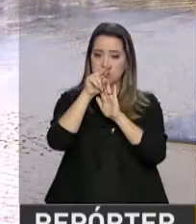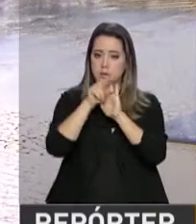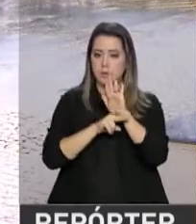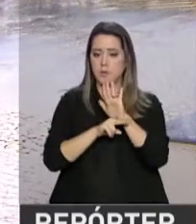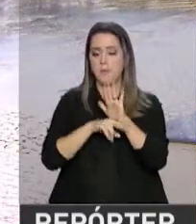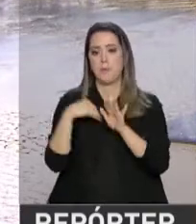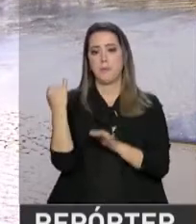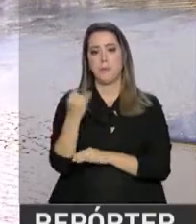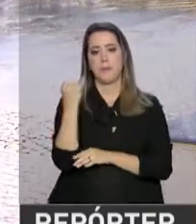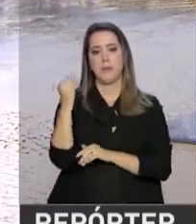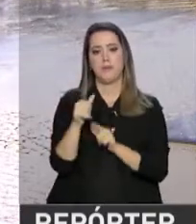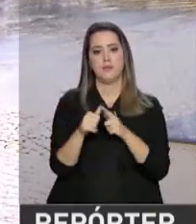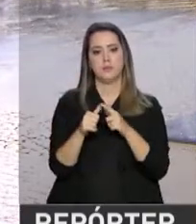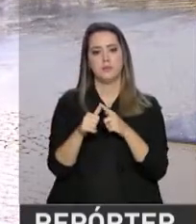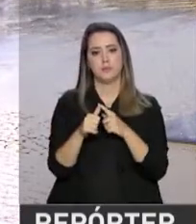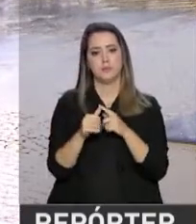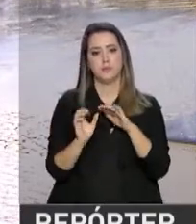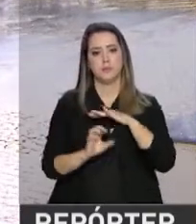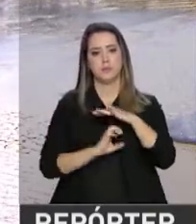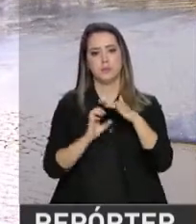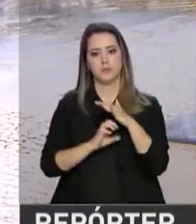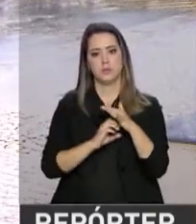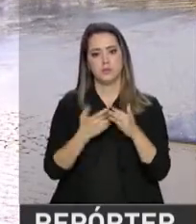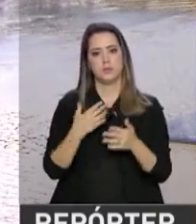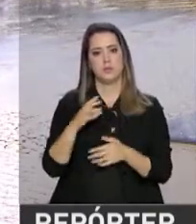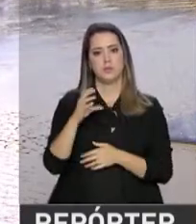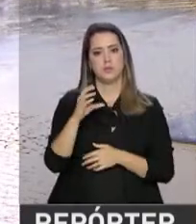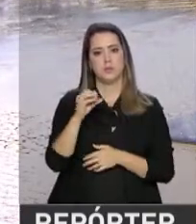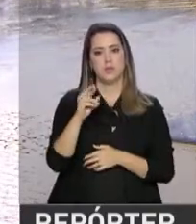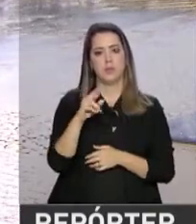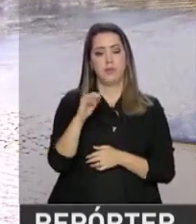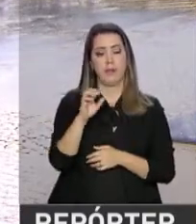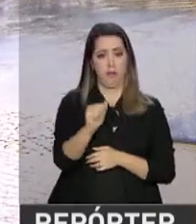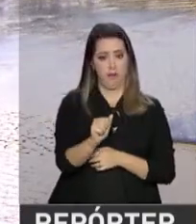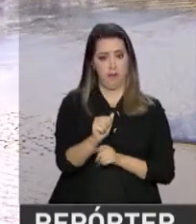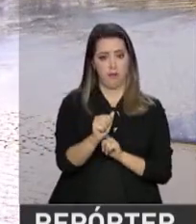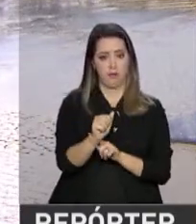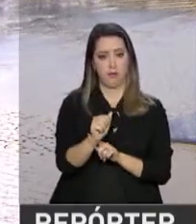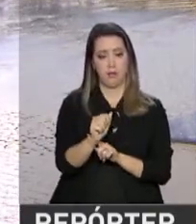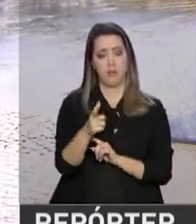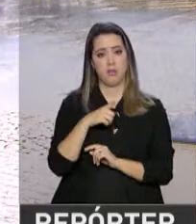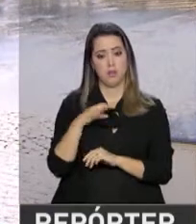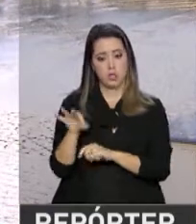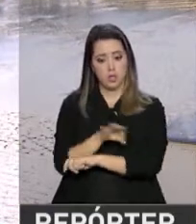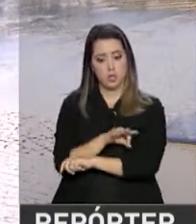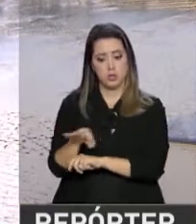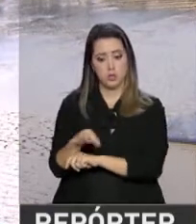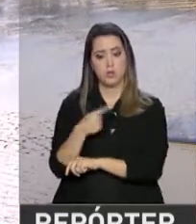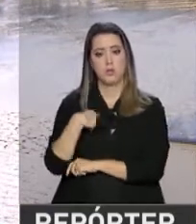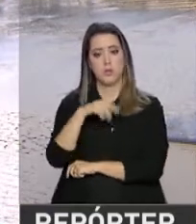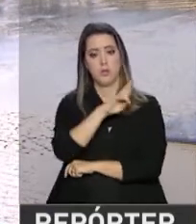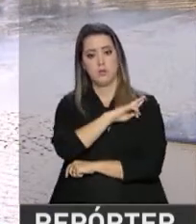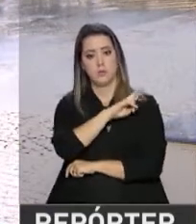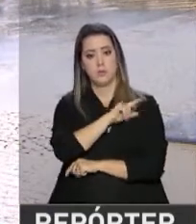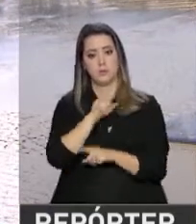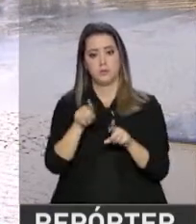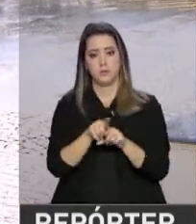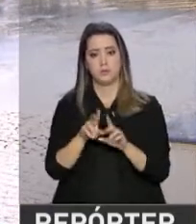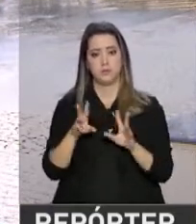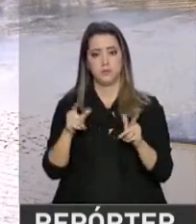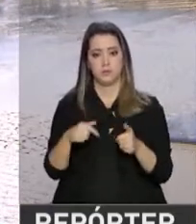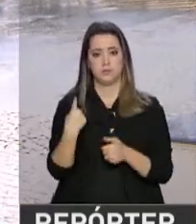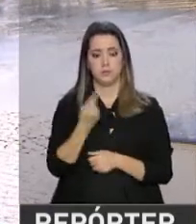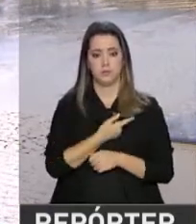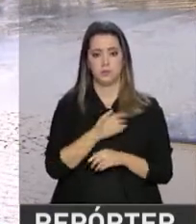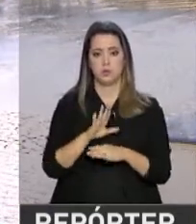importante primeiro é a empresa ser registrada no crea a gente tem engenheiro responsável todos os